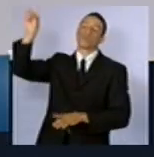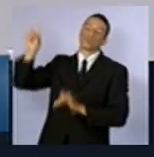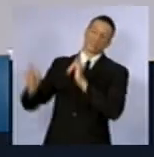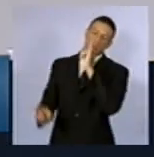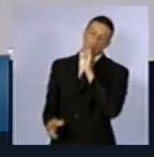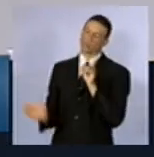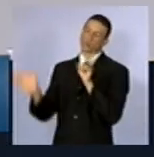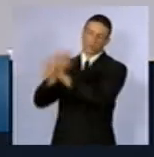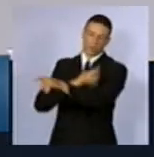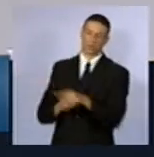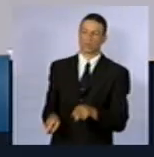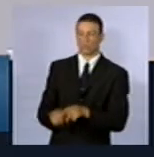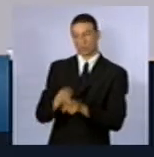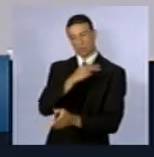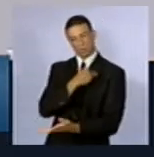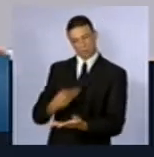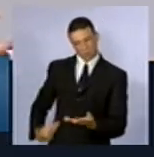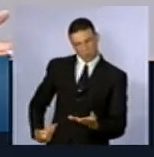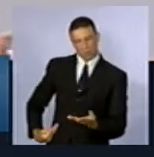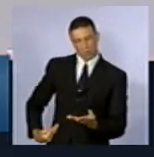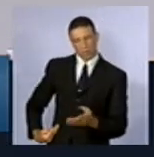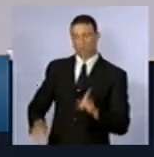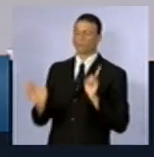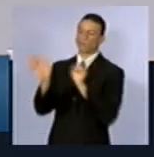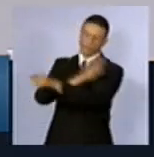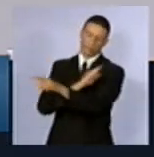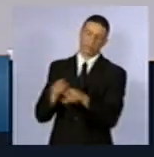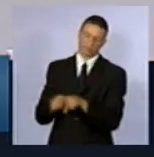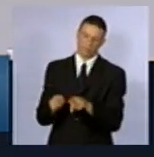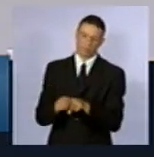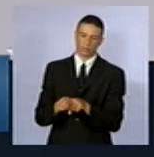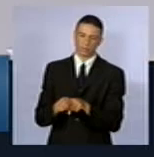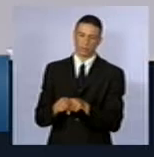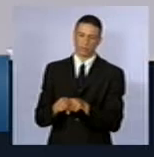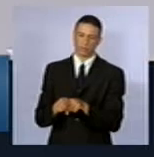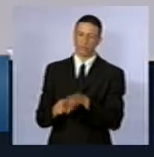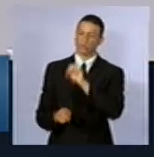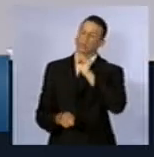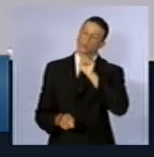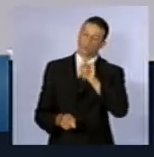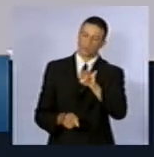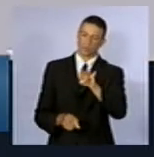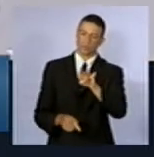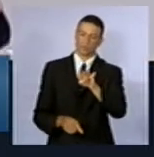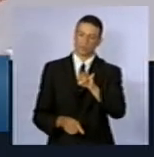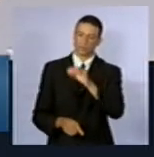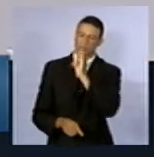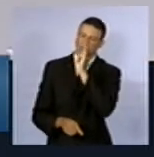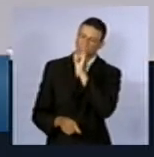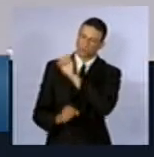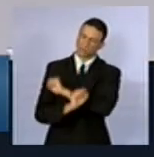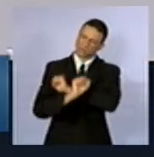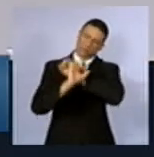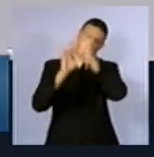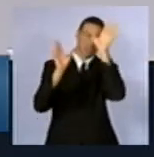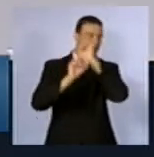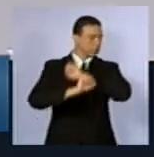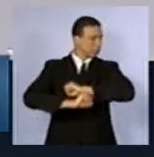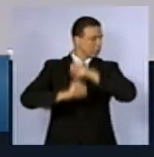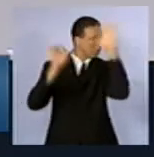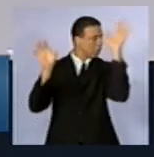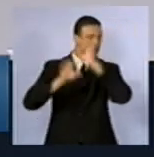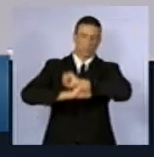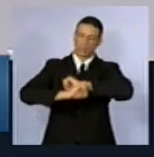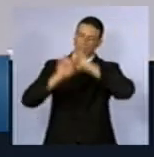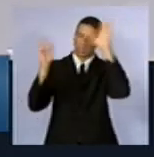excelência Ah eu pergunto se eh ficou muito claro que a a